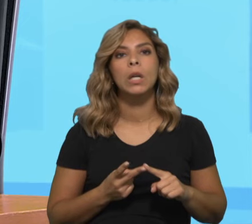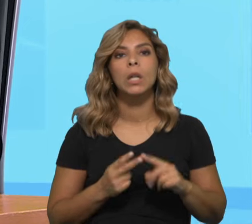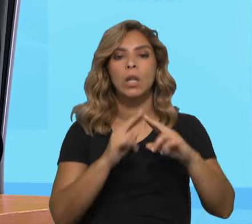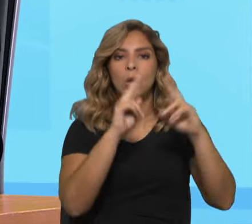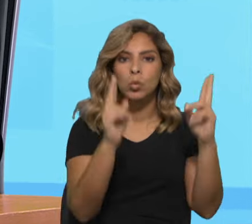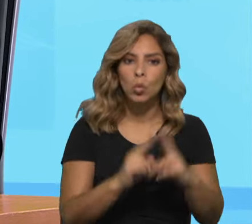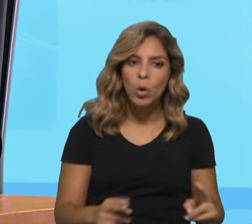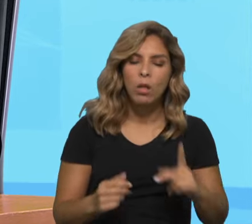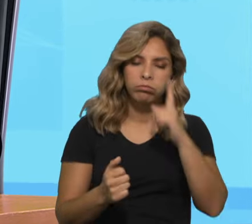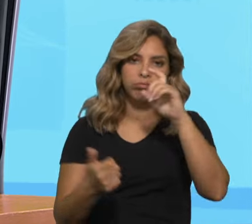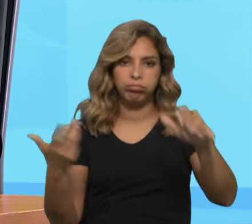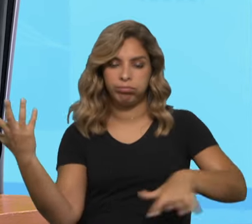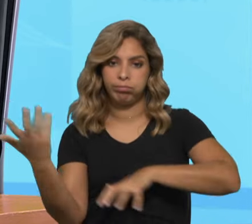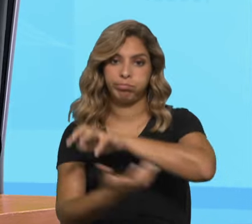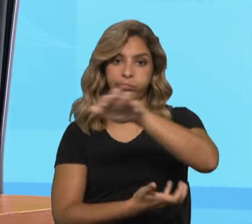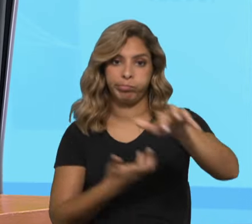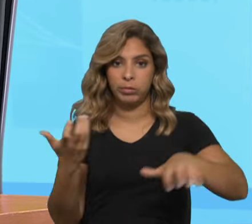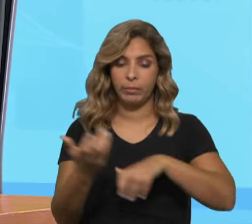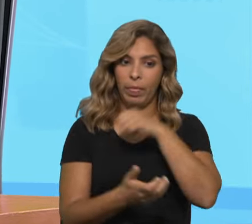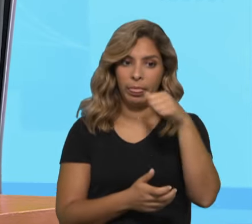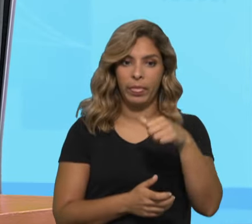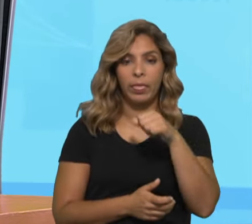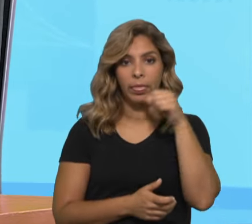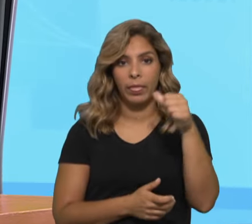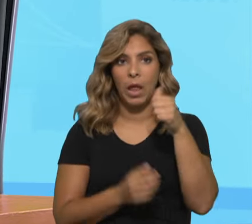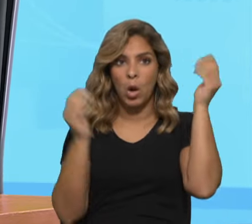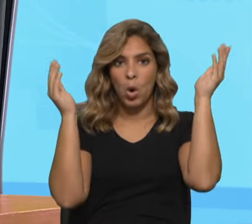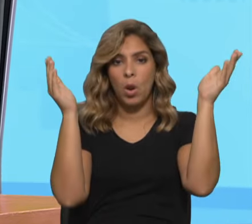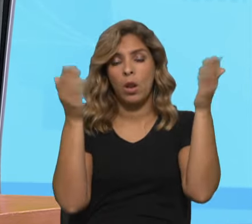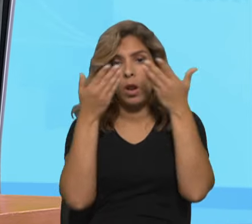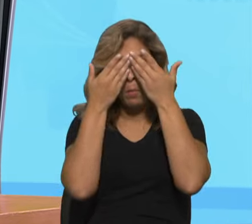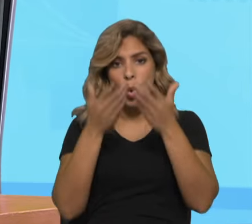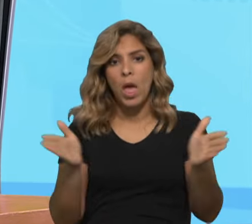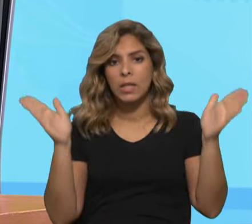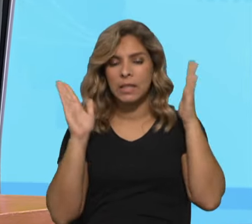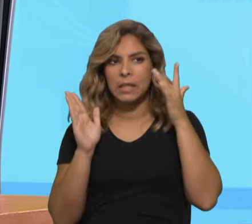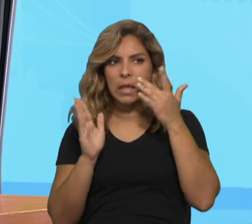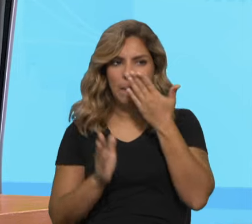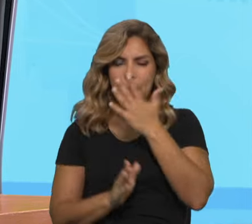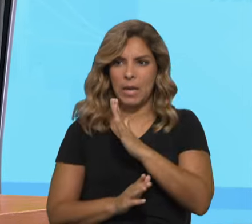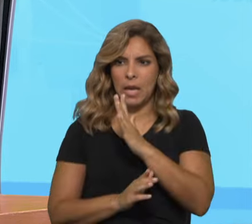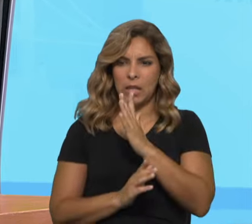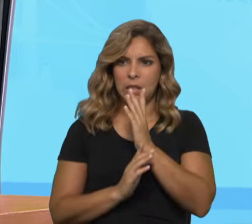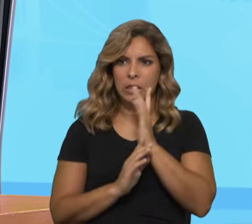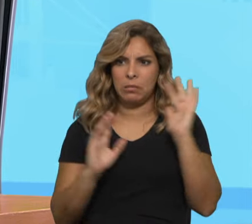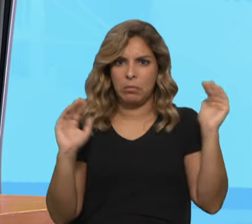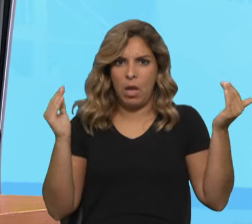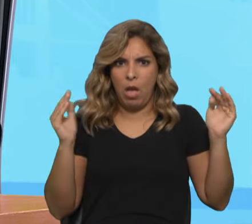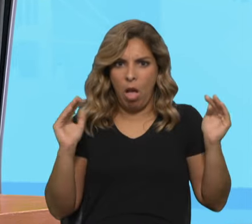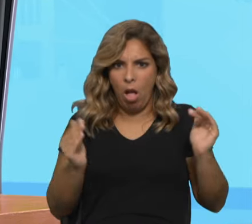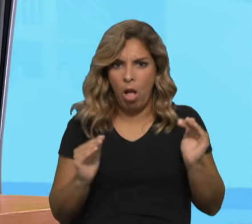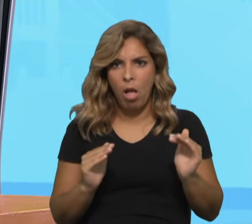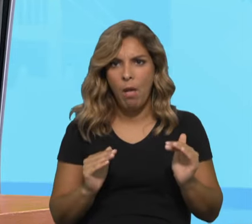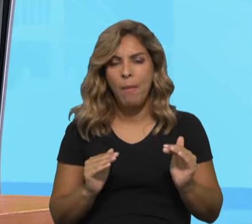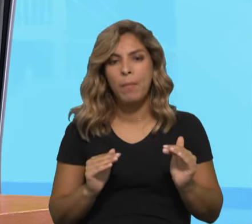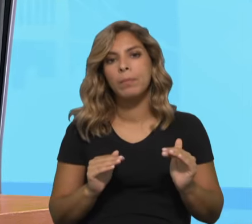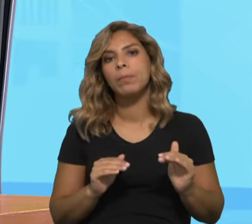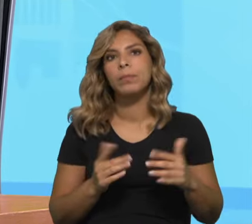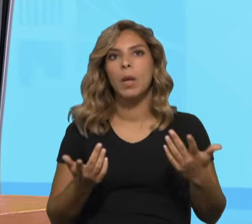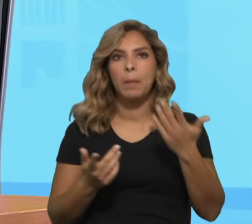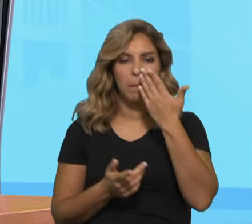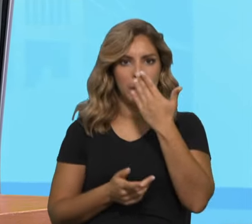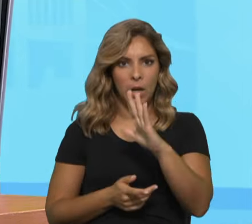crise em que sentimos ameaçada a democracia. Portanto, será que vai tudo por